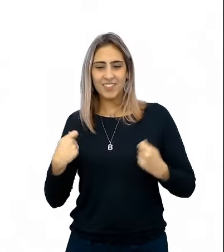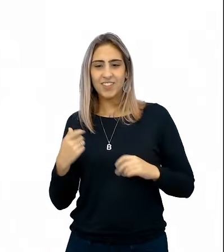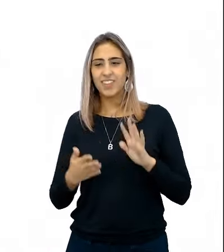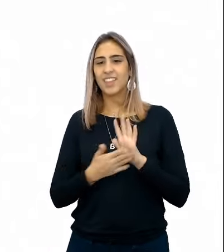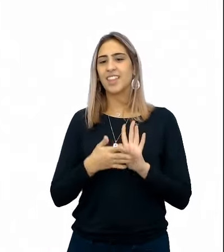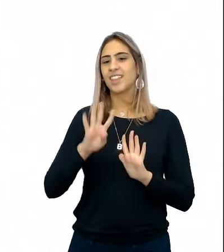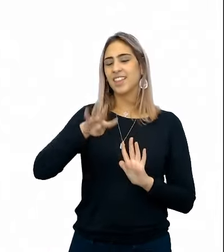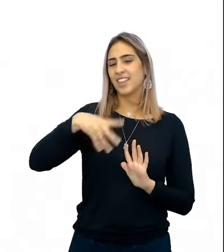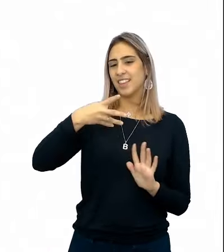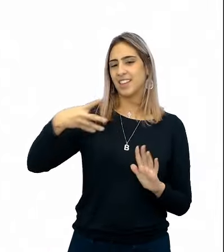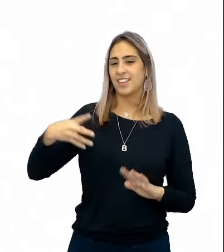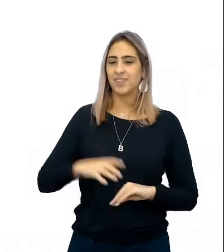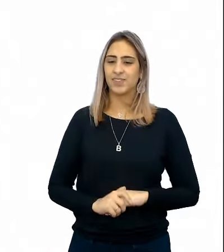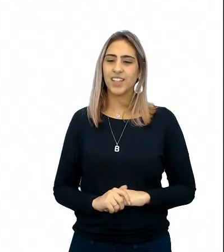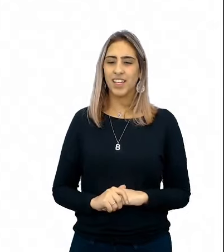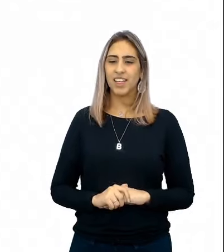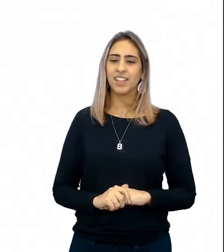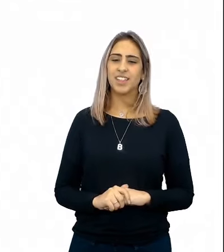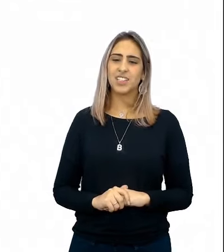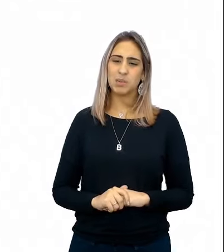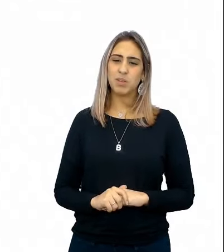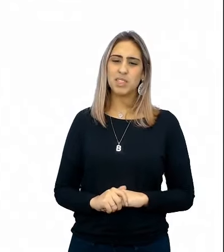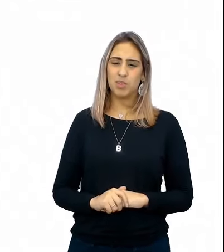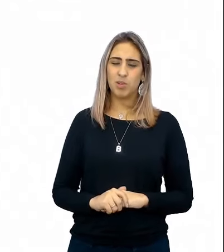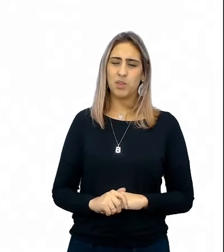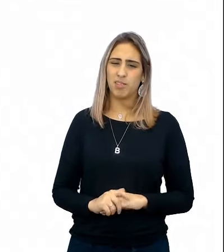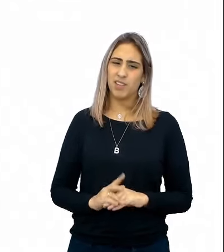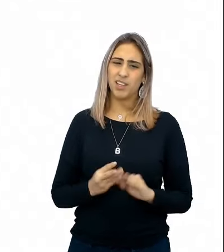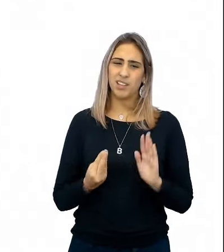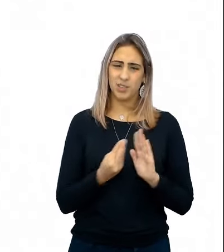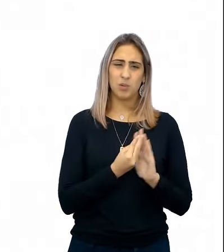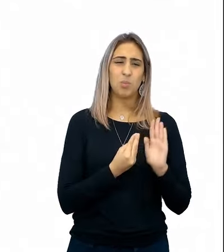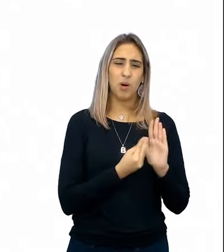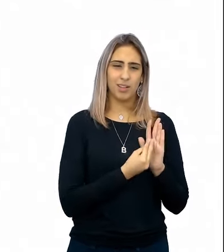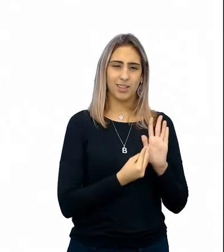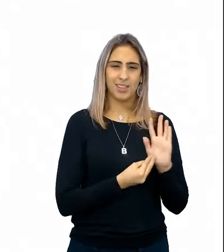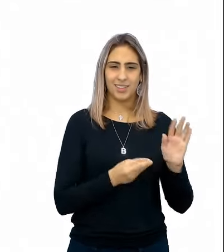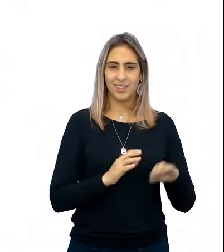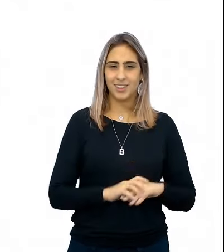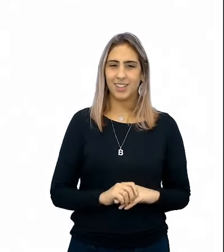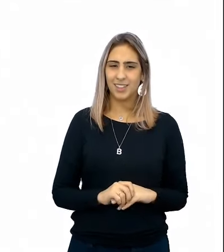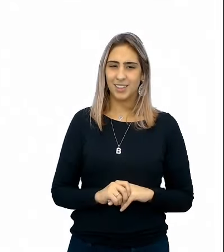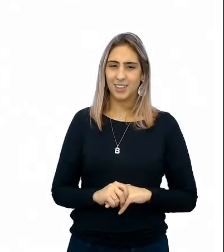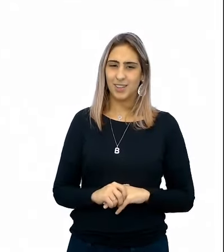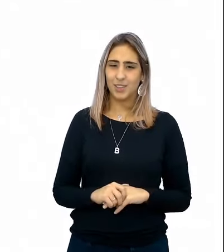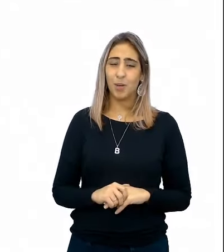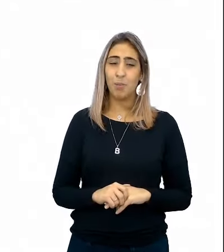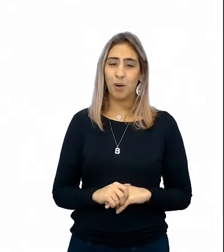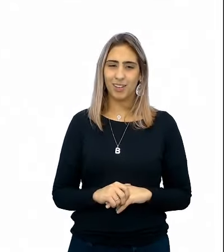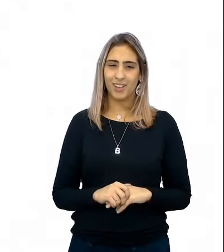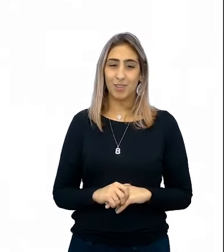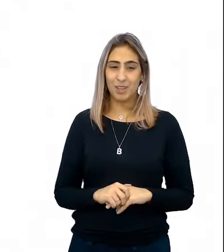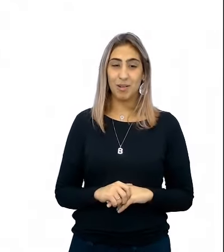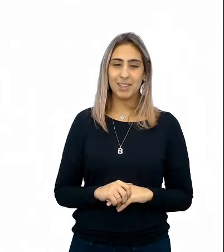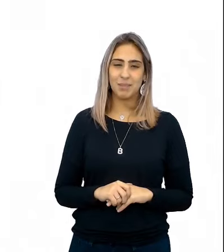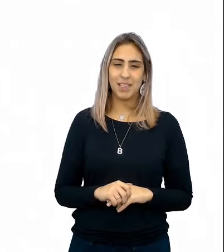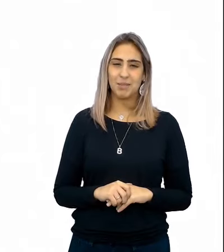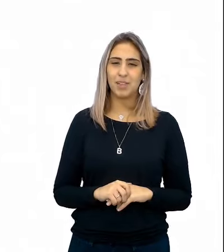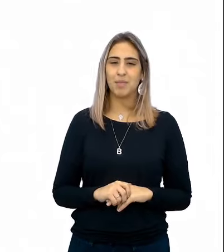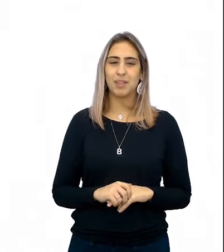tabela? Quantidade de produtos que estão no estoque da padaria. Observe